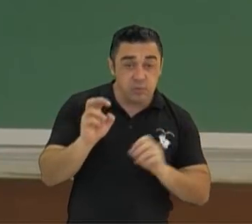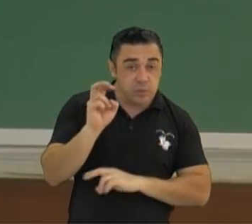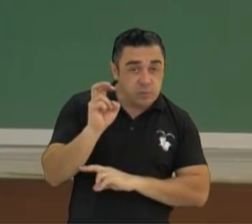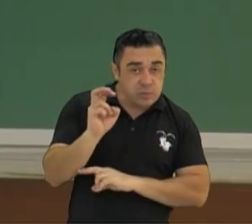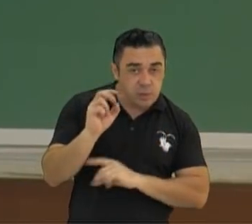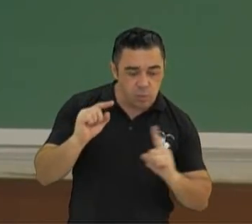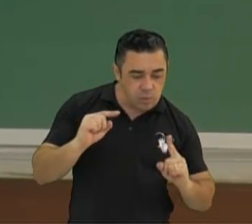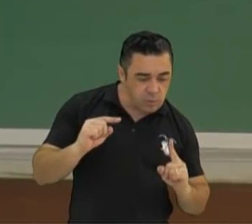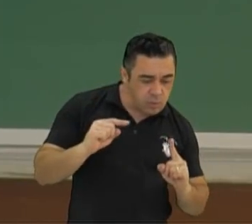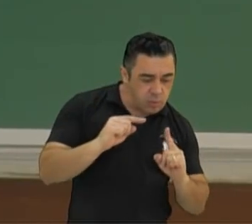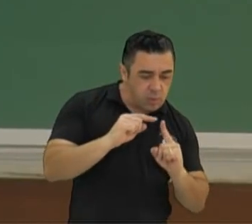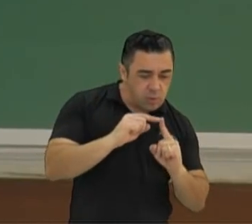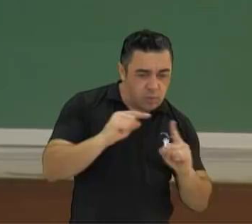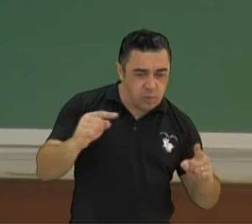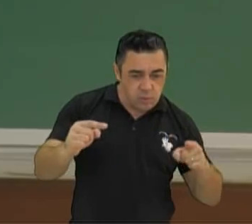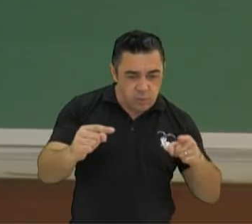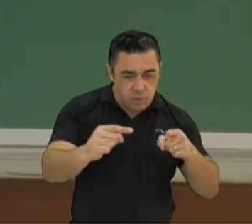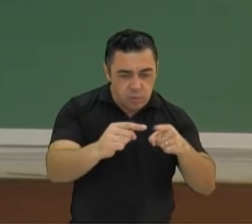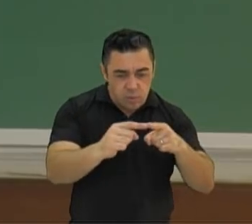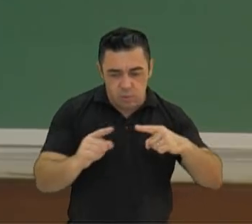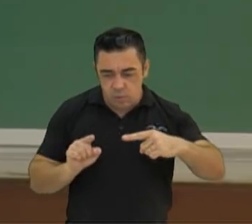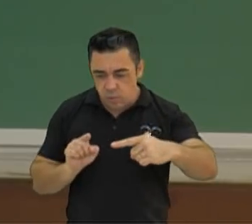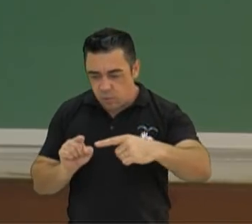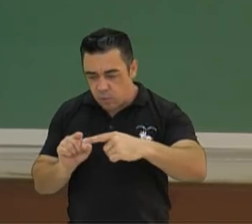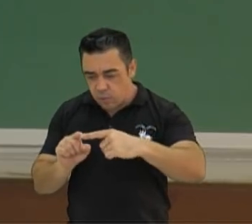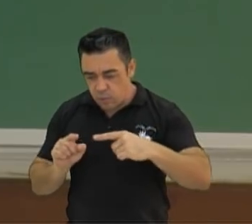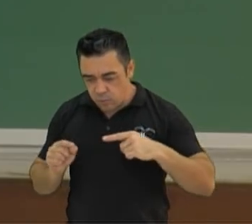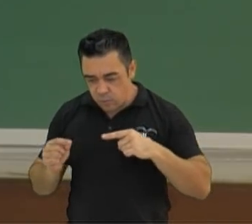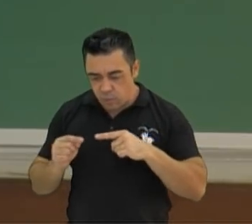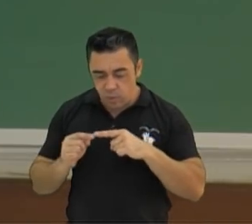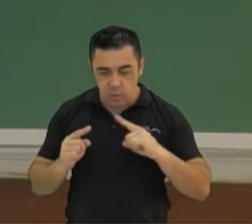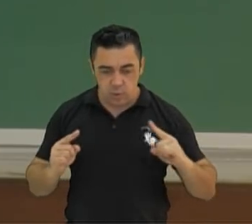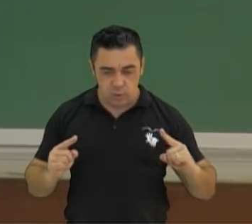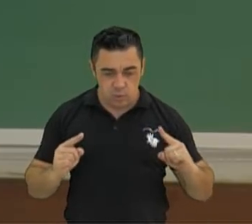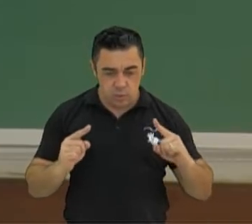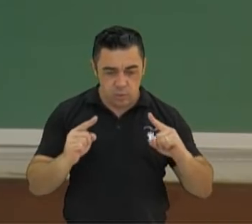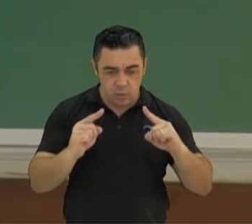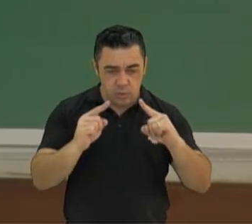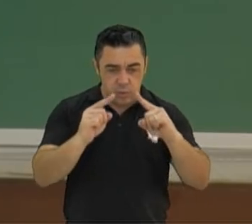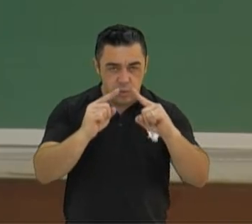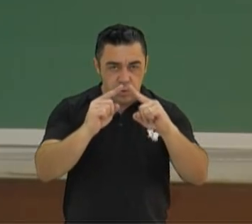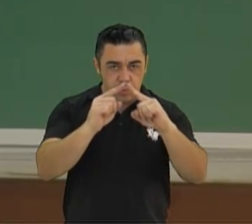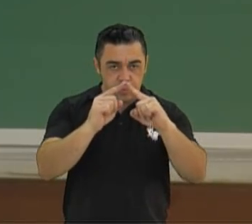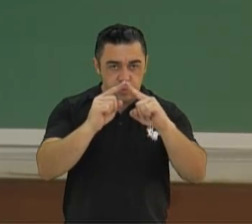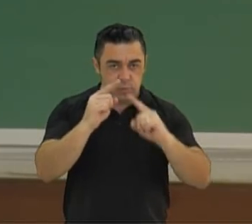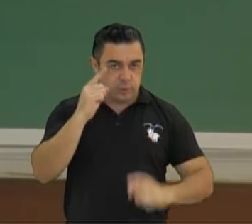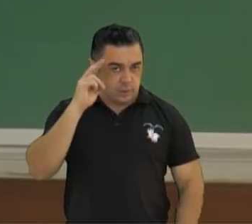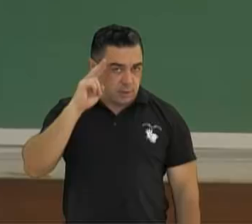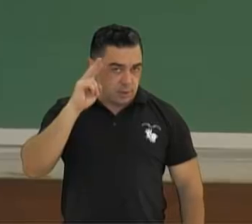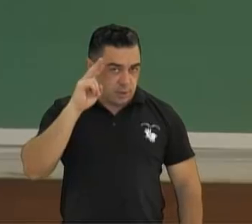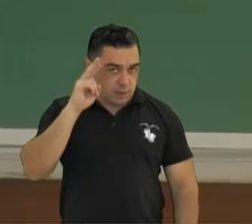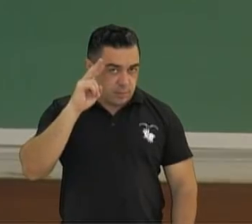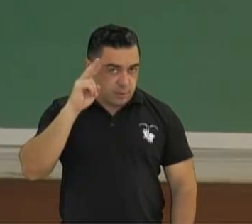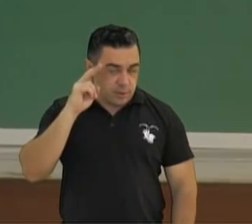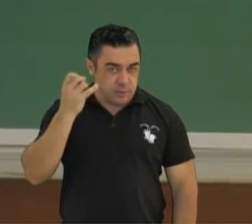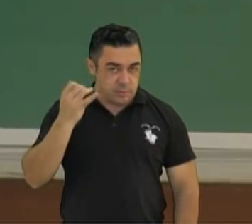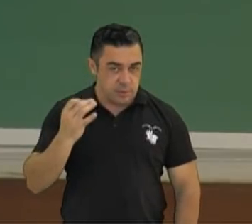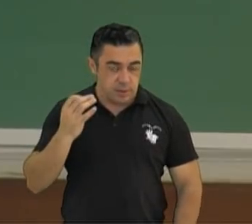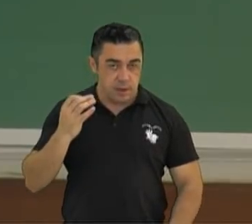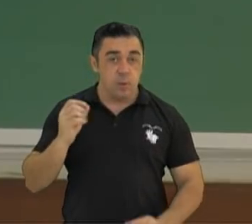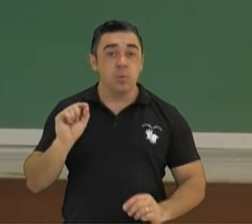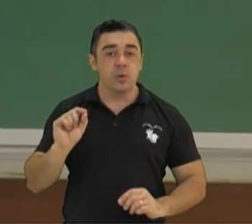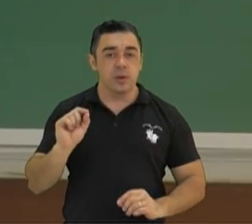pirâmide se juntar em um vértice só? Lembram que a prof explicou no início da aula? As faces são